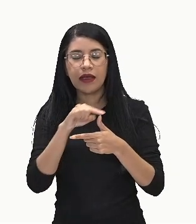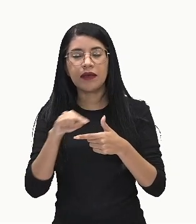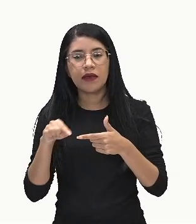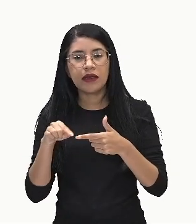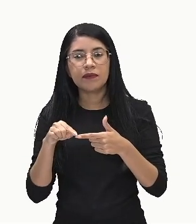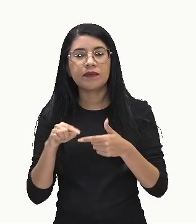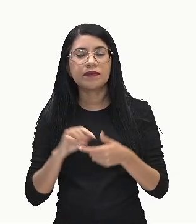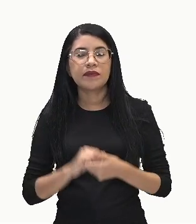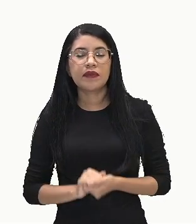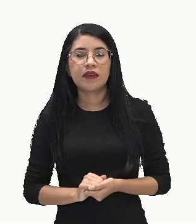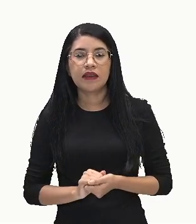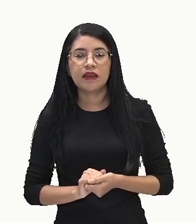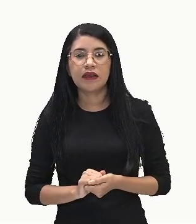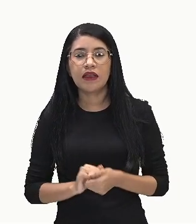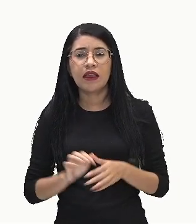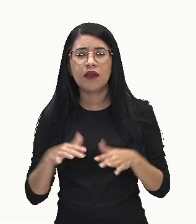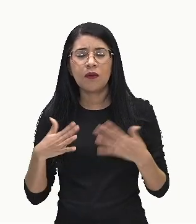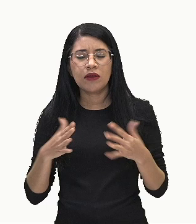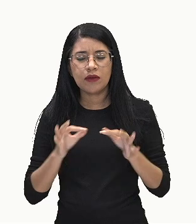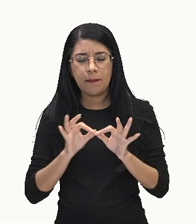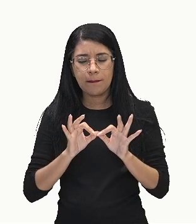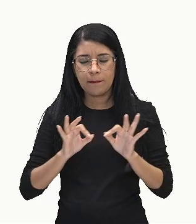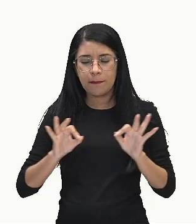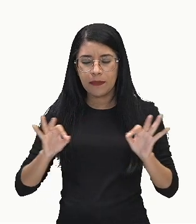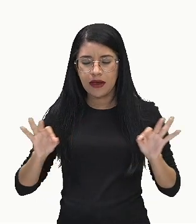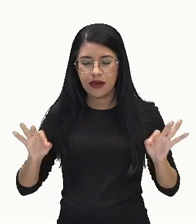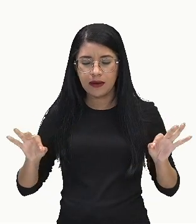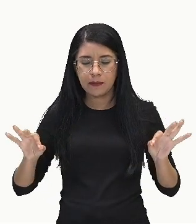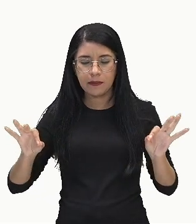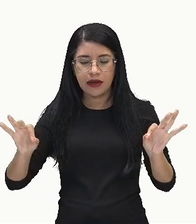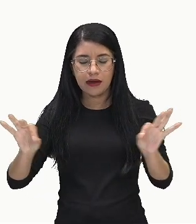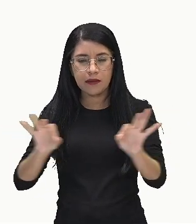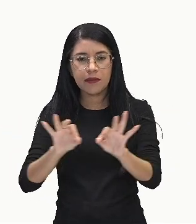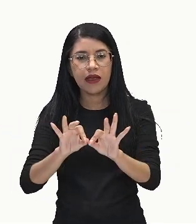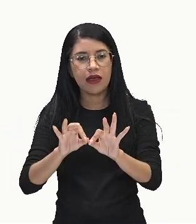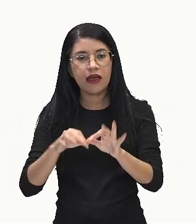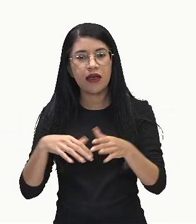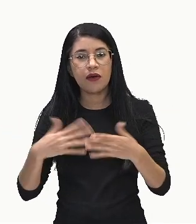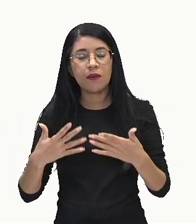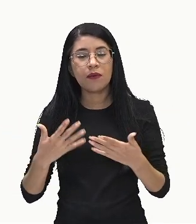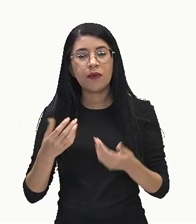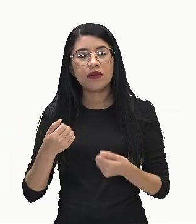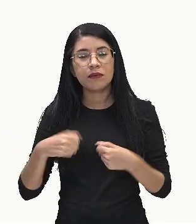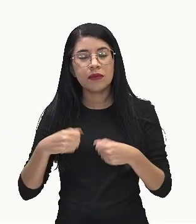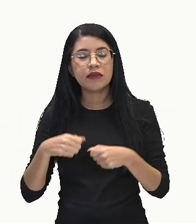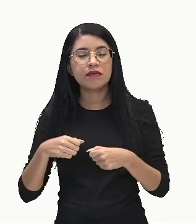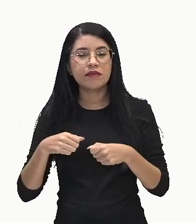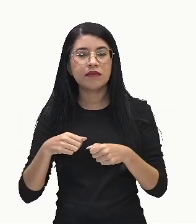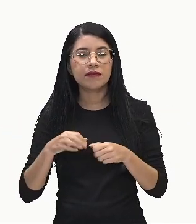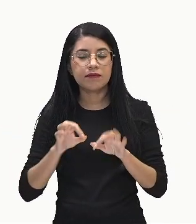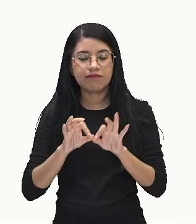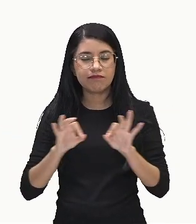necessário para cercar o terreno em metros é o comprimento do muro.